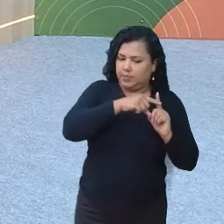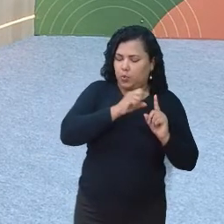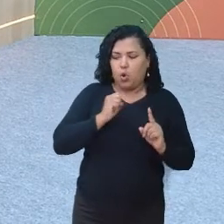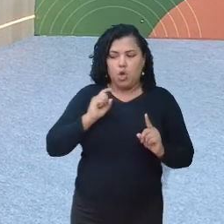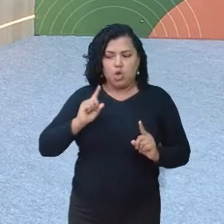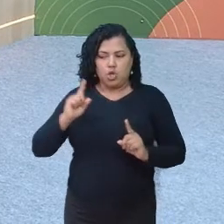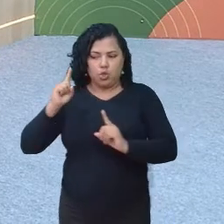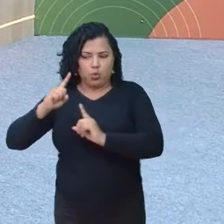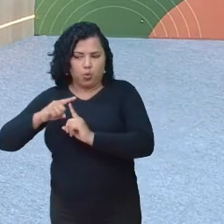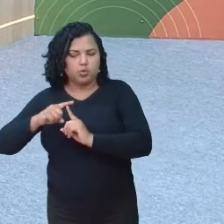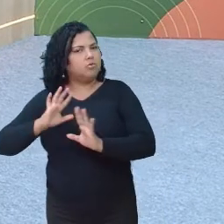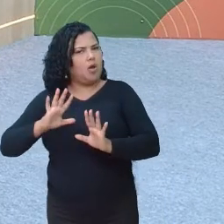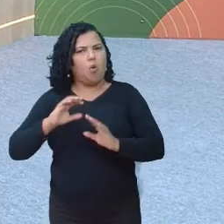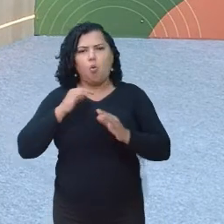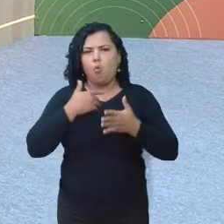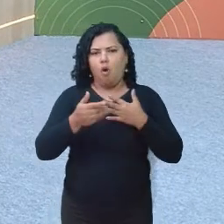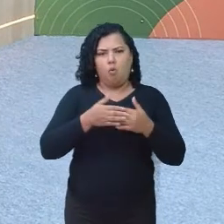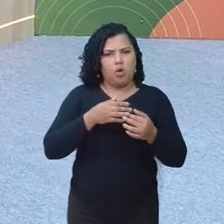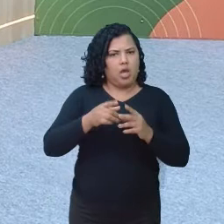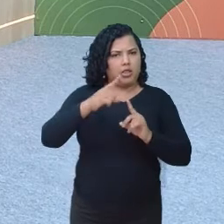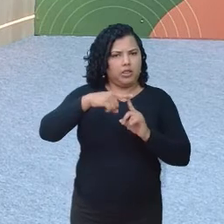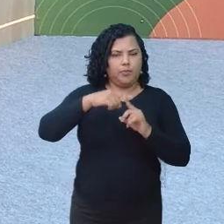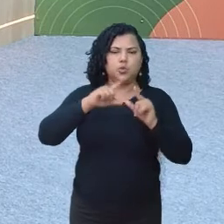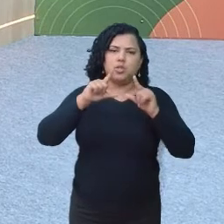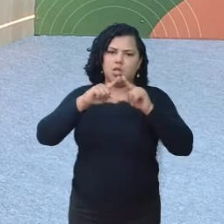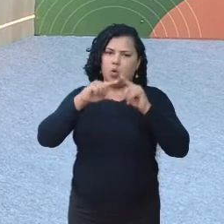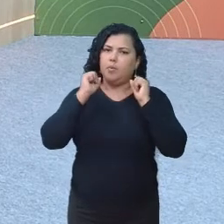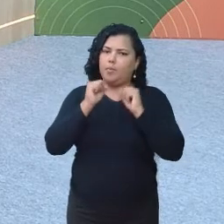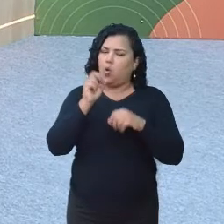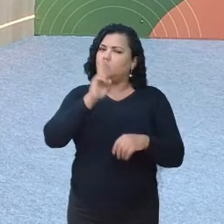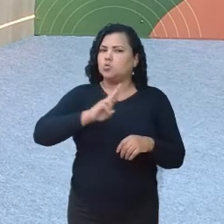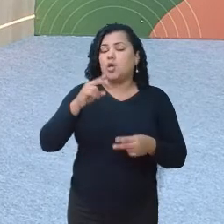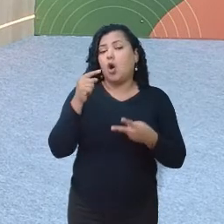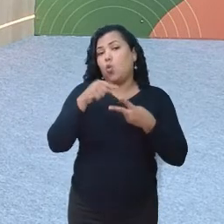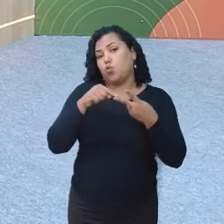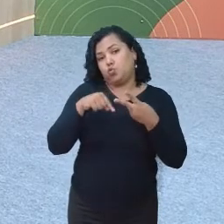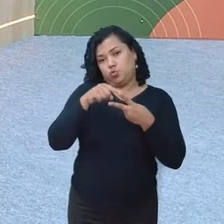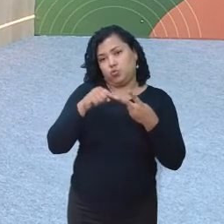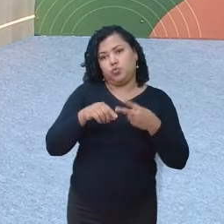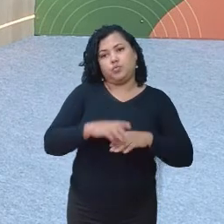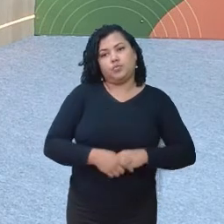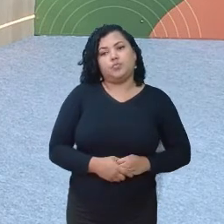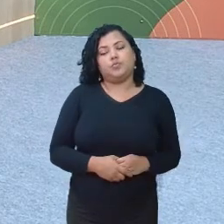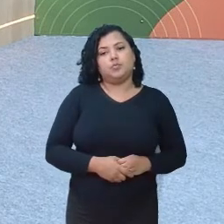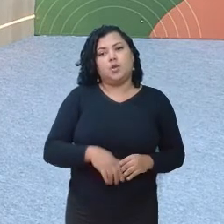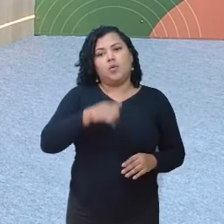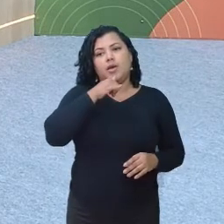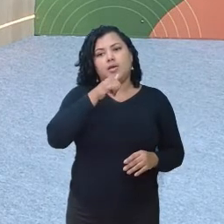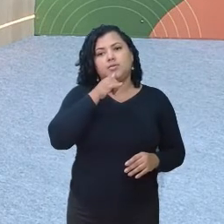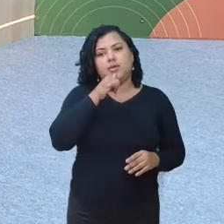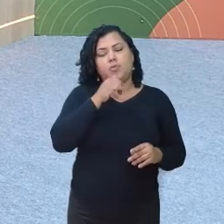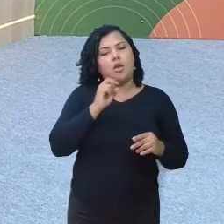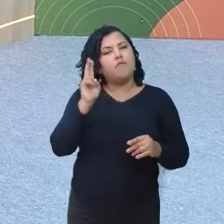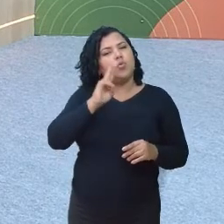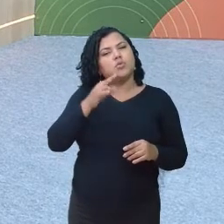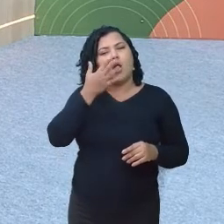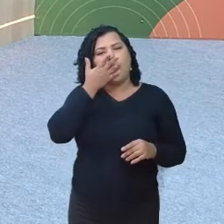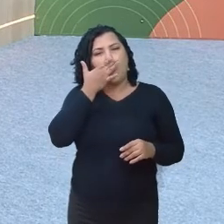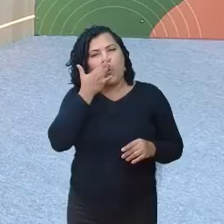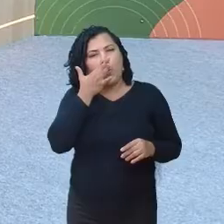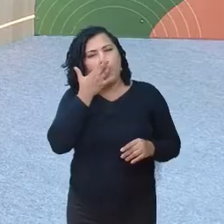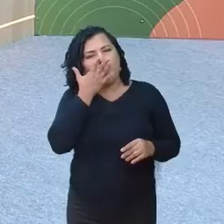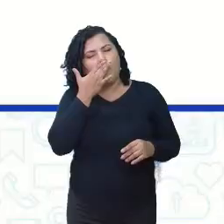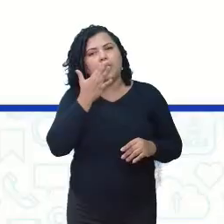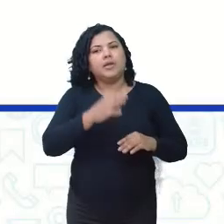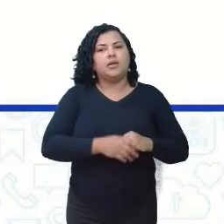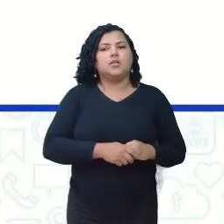um. Então o que eu vou fazer aqui é o seguinte: bem parecido com o que eu fiz anteriormente, eu vou pegar os ângulos e vou usar cores. Usei ali